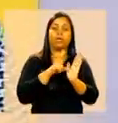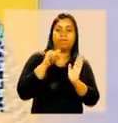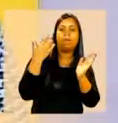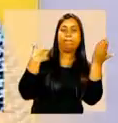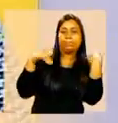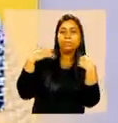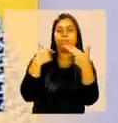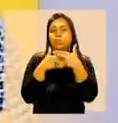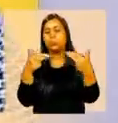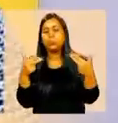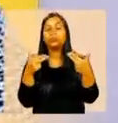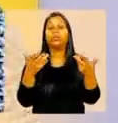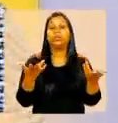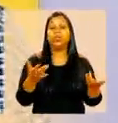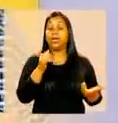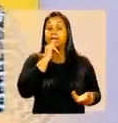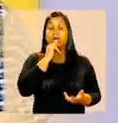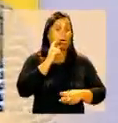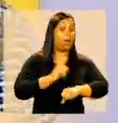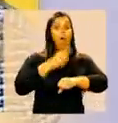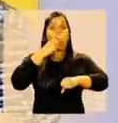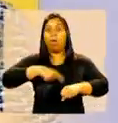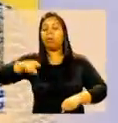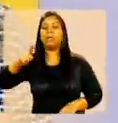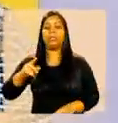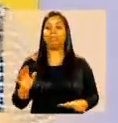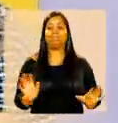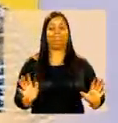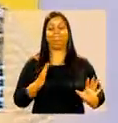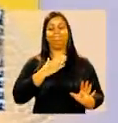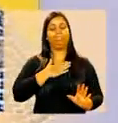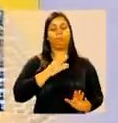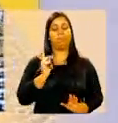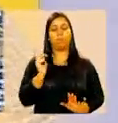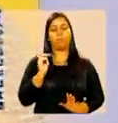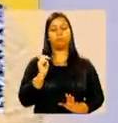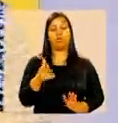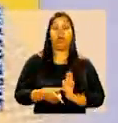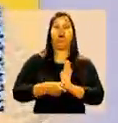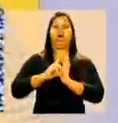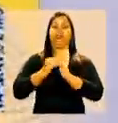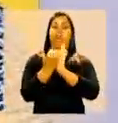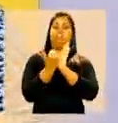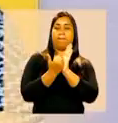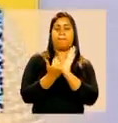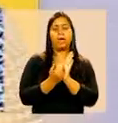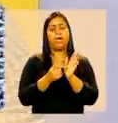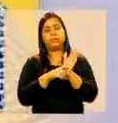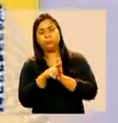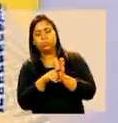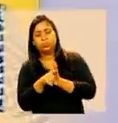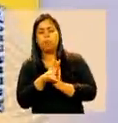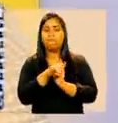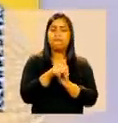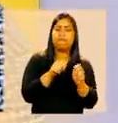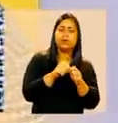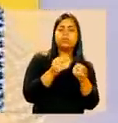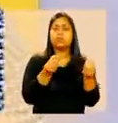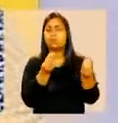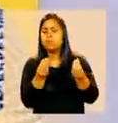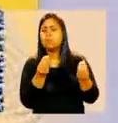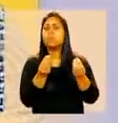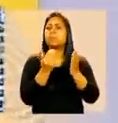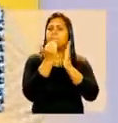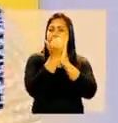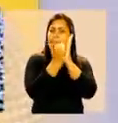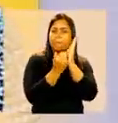Com certeza, sim. Eu não gosto de coisas de última hora, eu gosto de planejar, exatamente, ficar estudando bastante o que eu vou fazer, traçar todo o